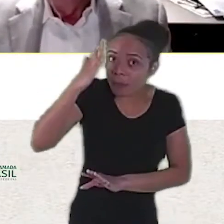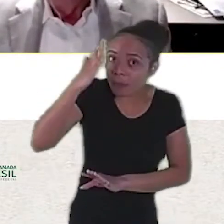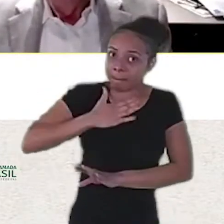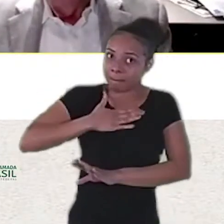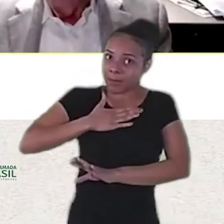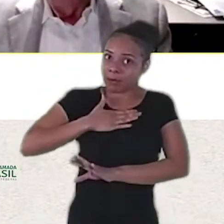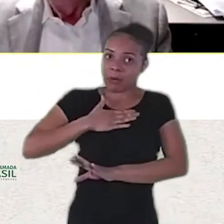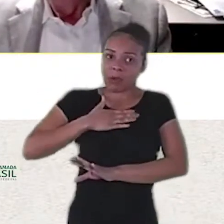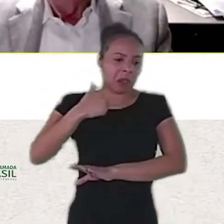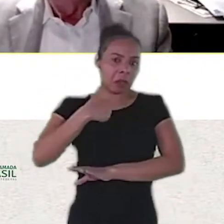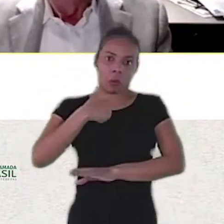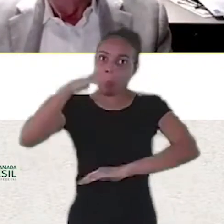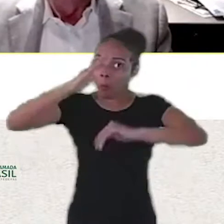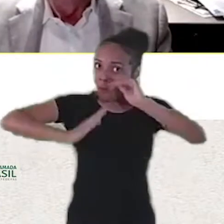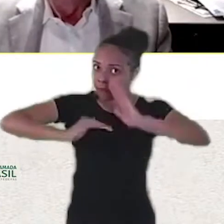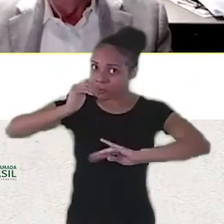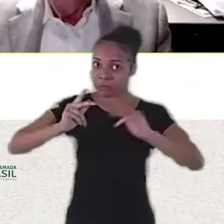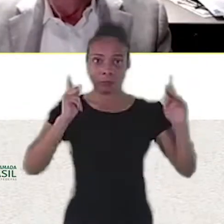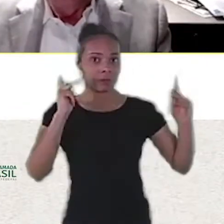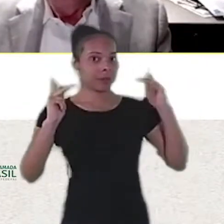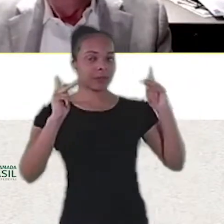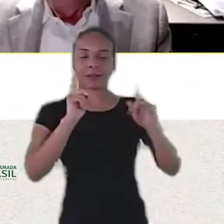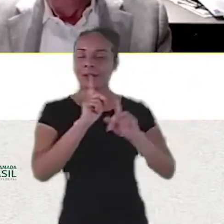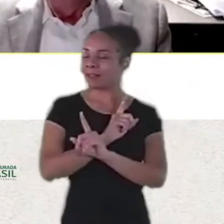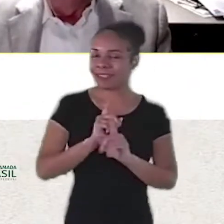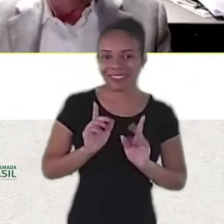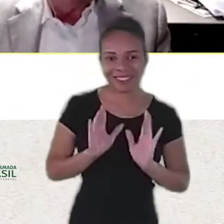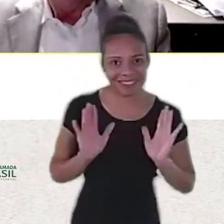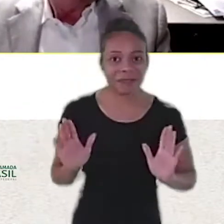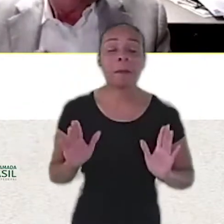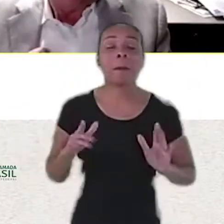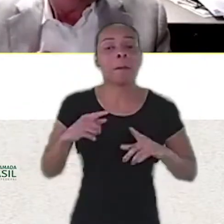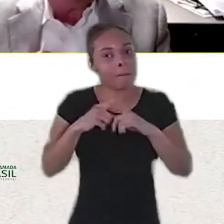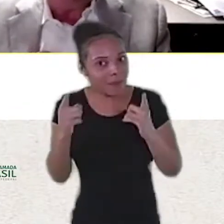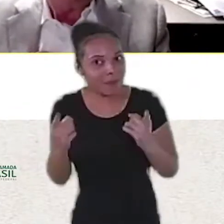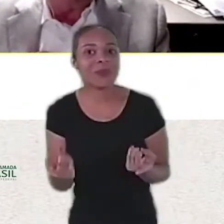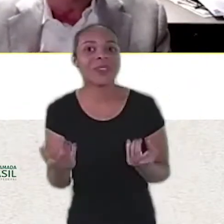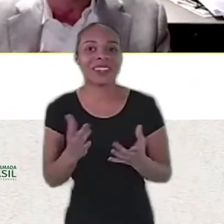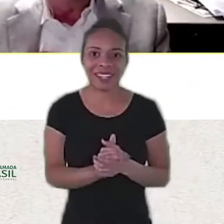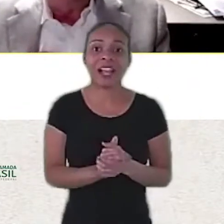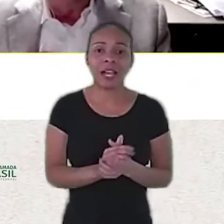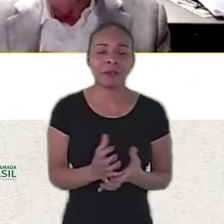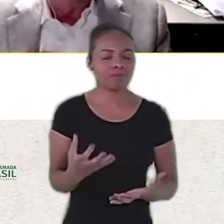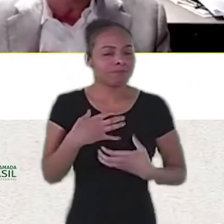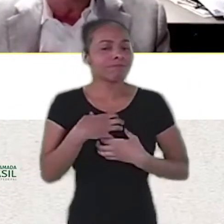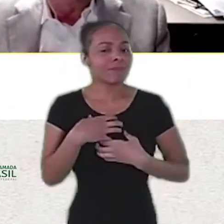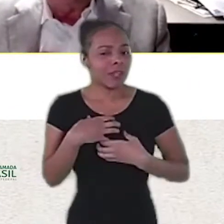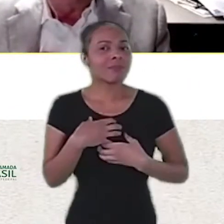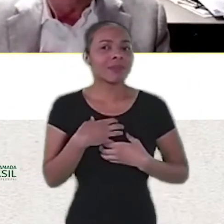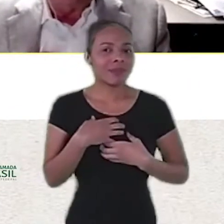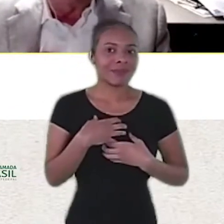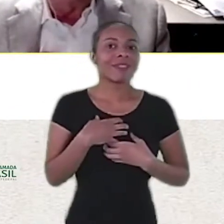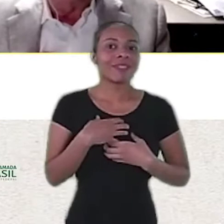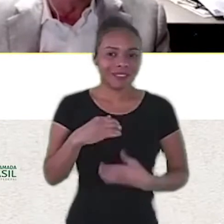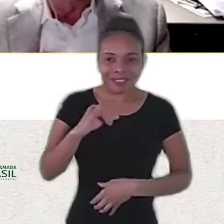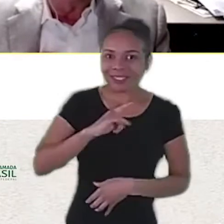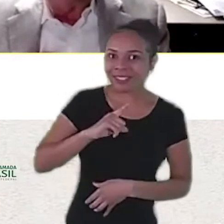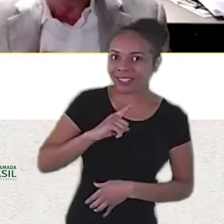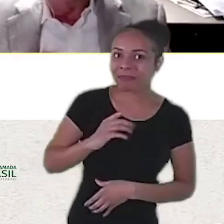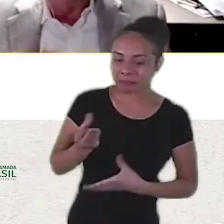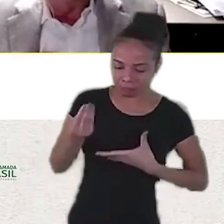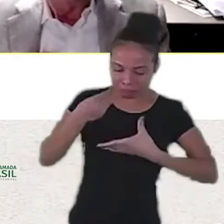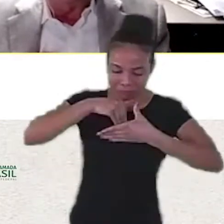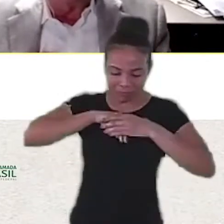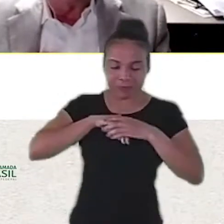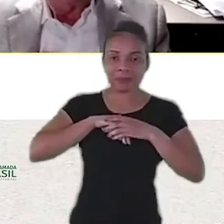para saber como funciona o inconsciente. Mas esse é o sentimento que eu tenho. Eu sou movido por aquele conjunto